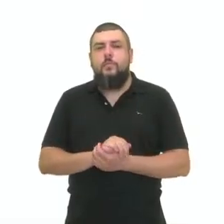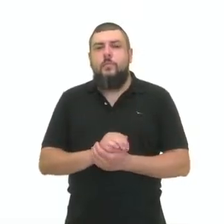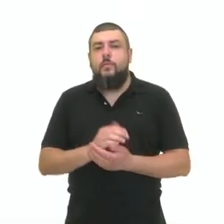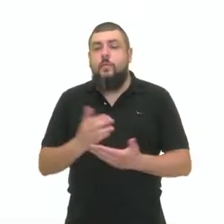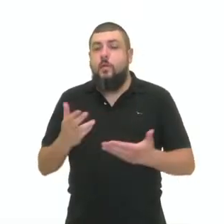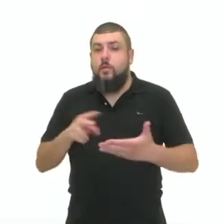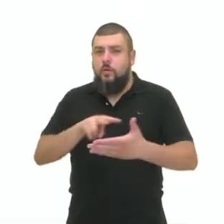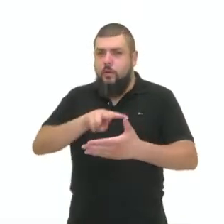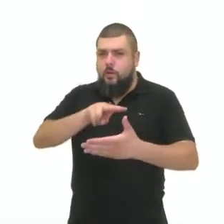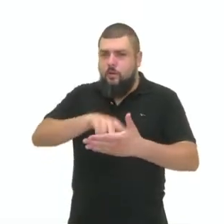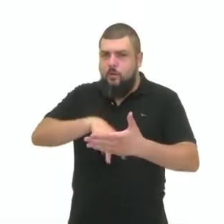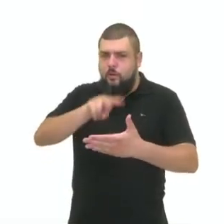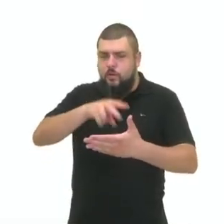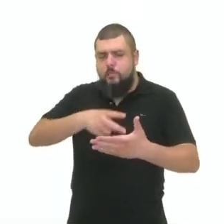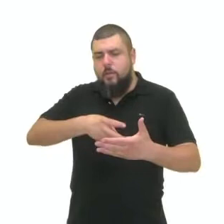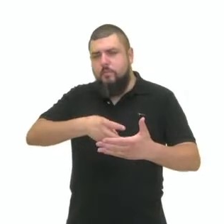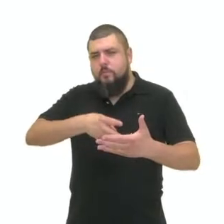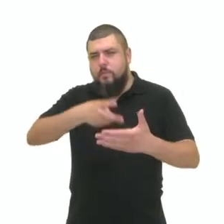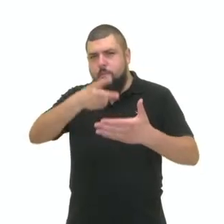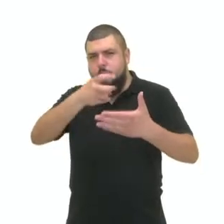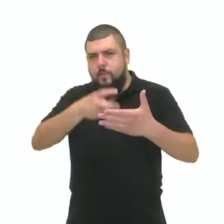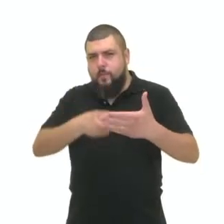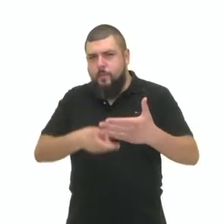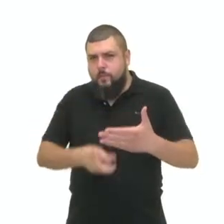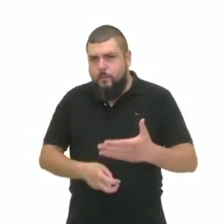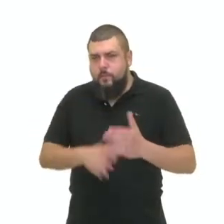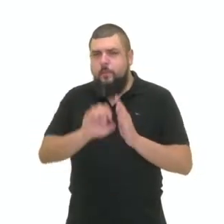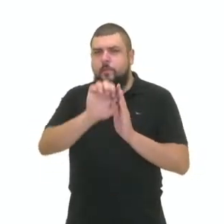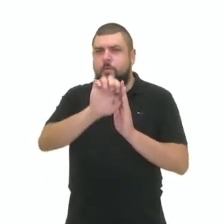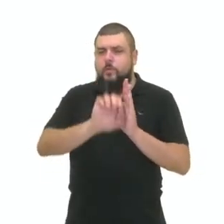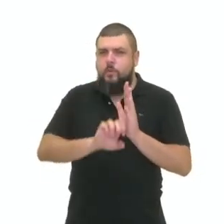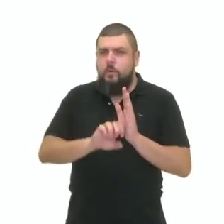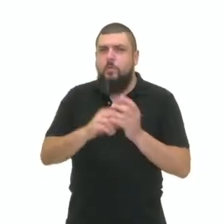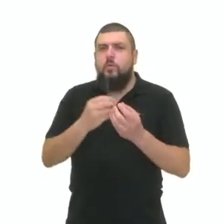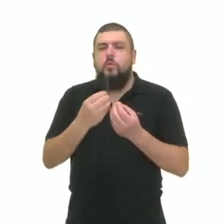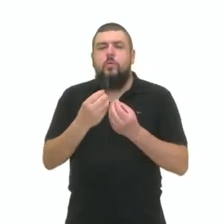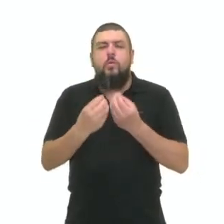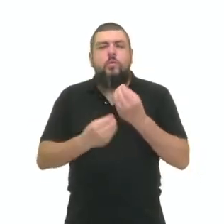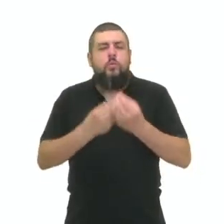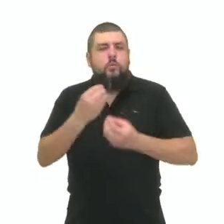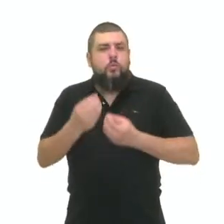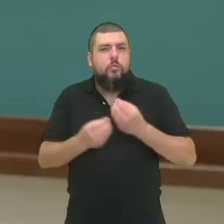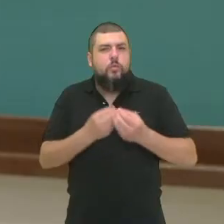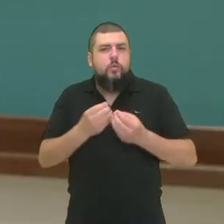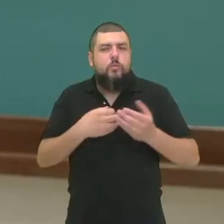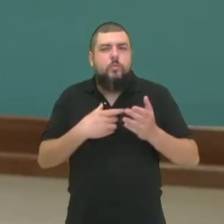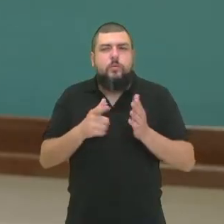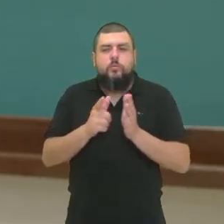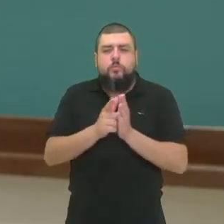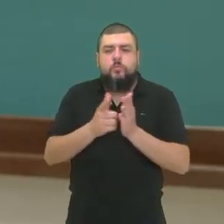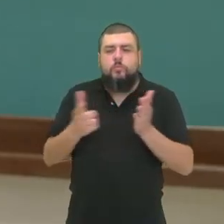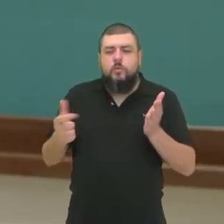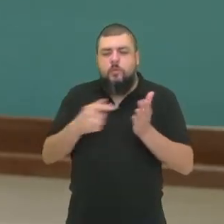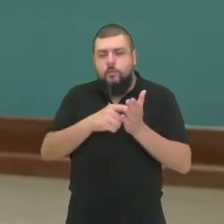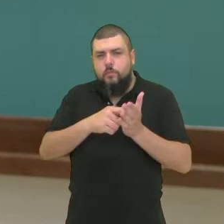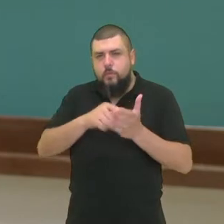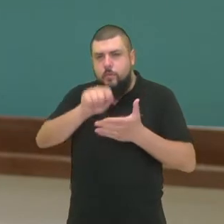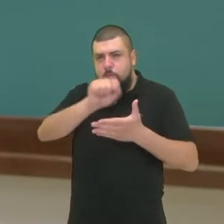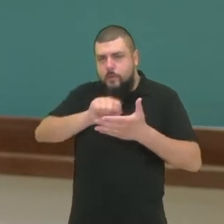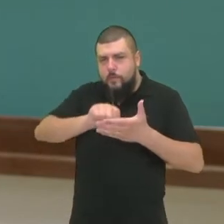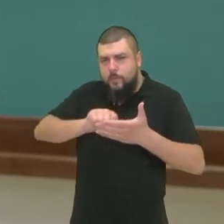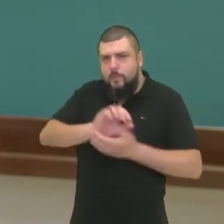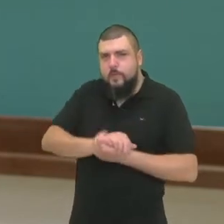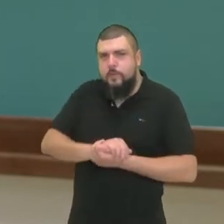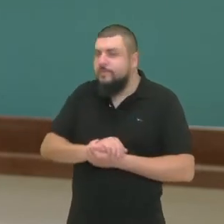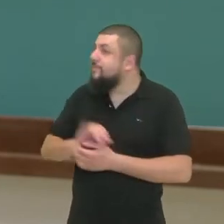editorial, reconhecer a estrutura do editorial e compreender a posição do periódico frente ao tema. Olá,